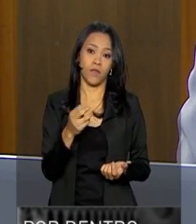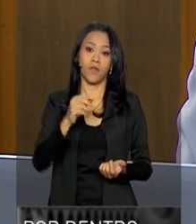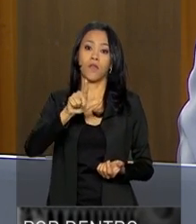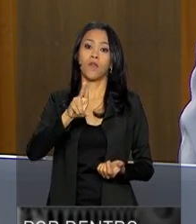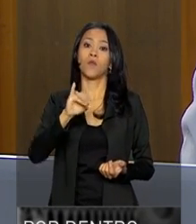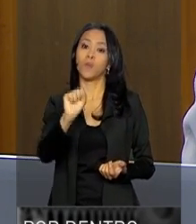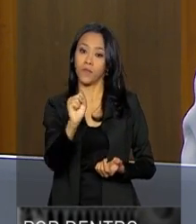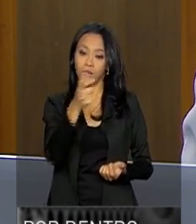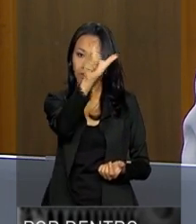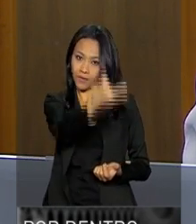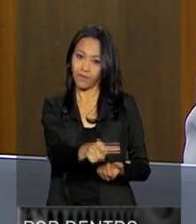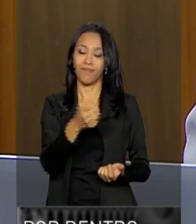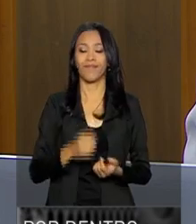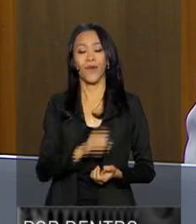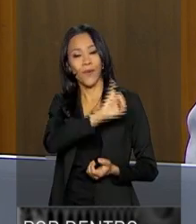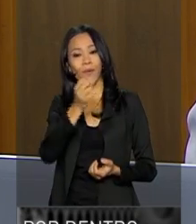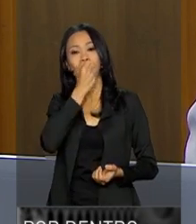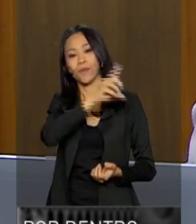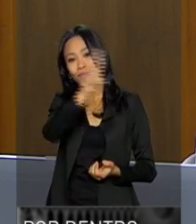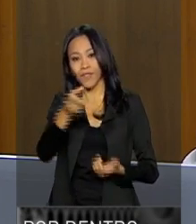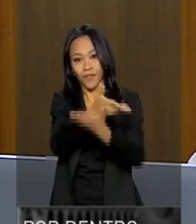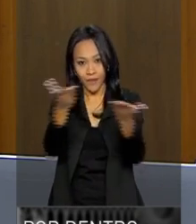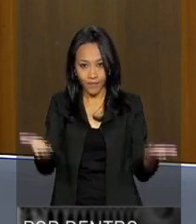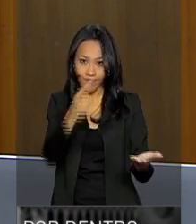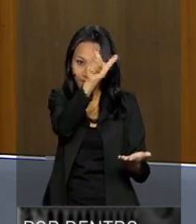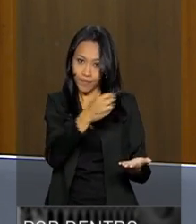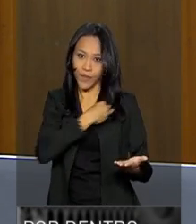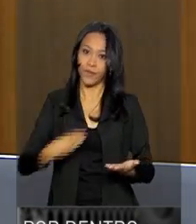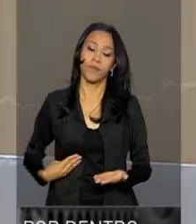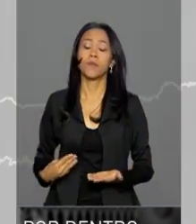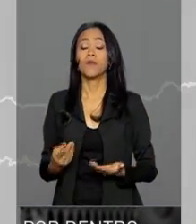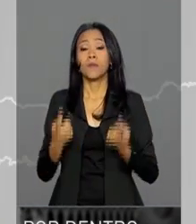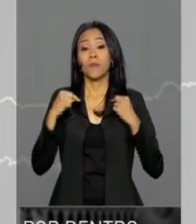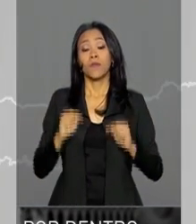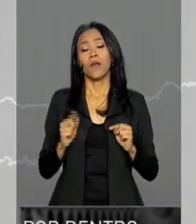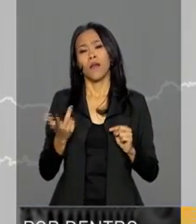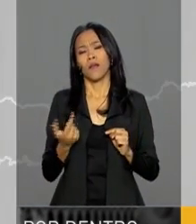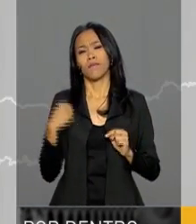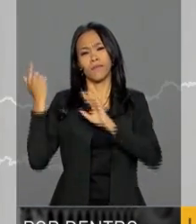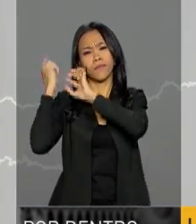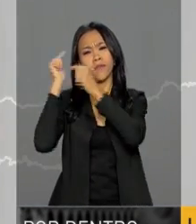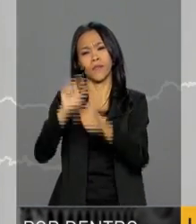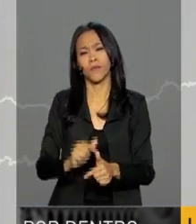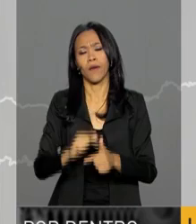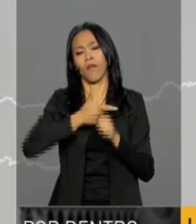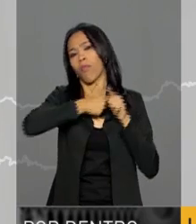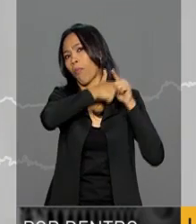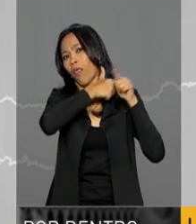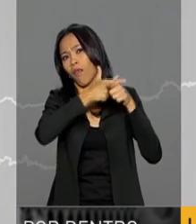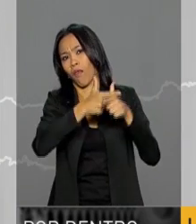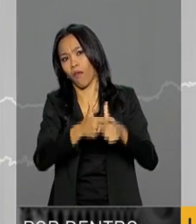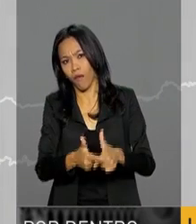linha luís olá bom dia bom início de jogo oliveira um dos mais tradicionais problemas do brasil tem sido um